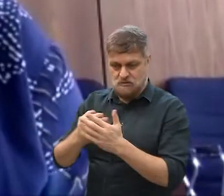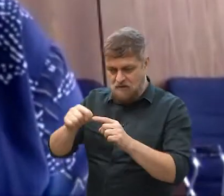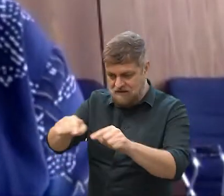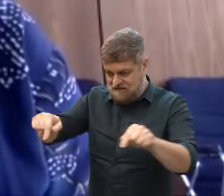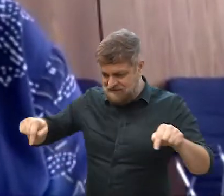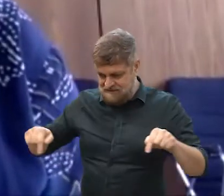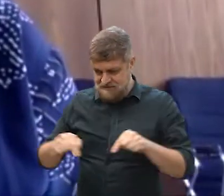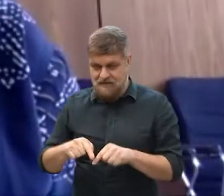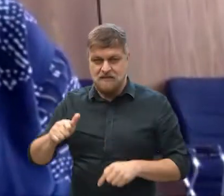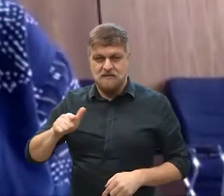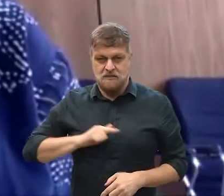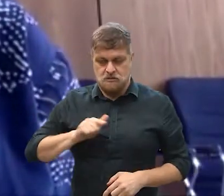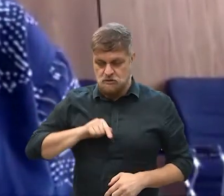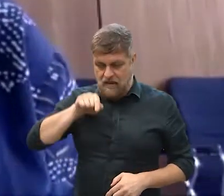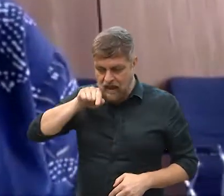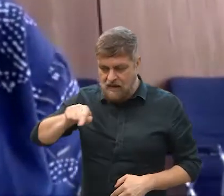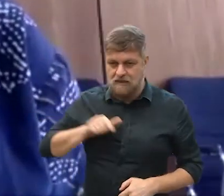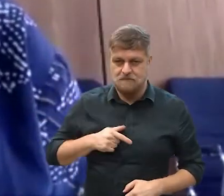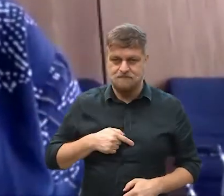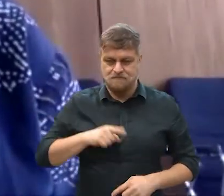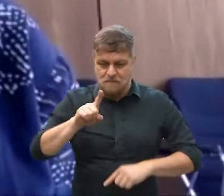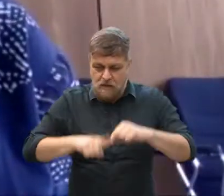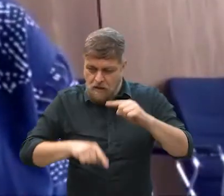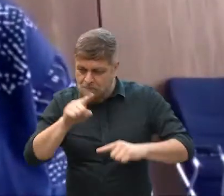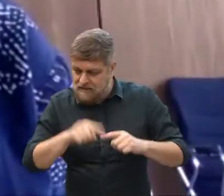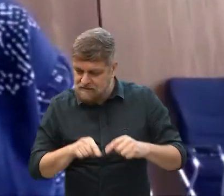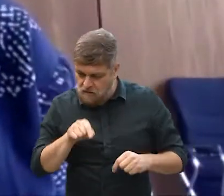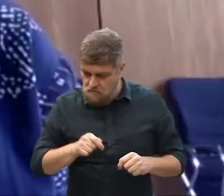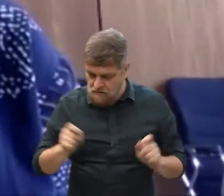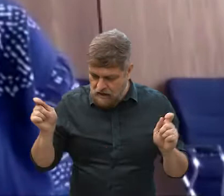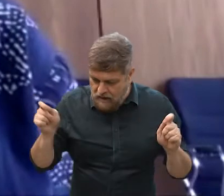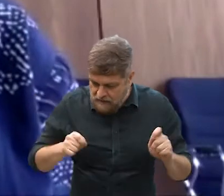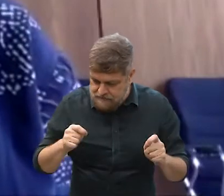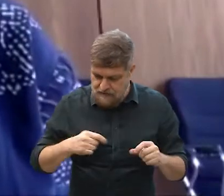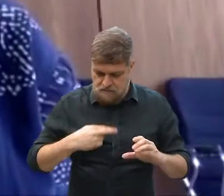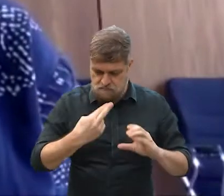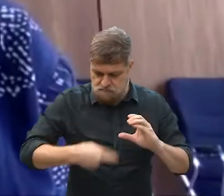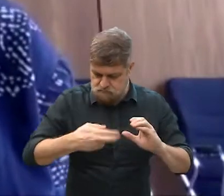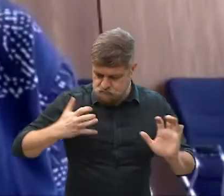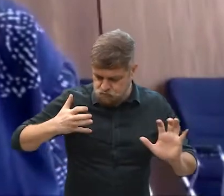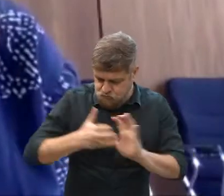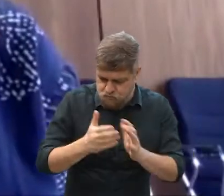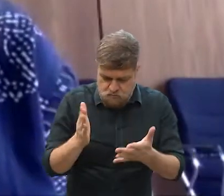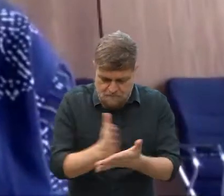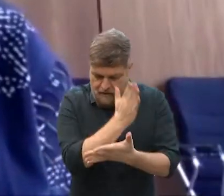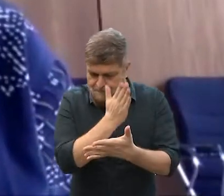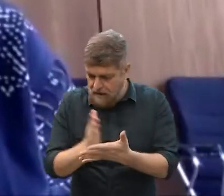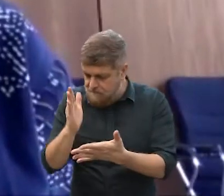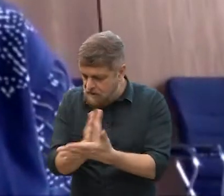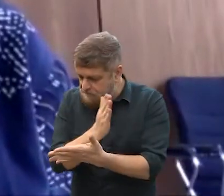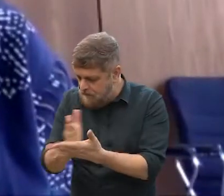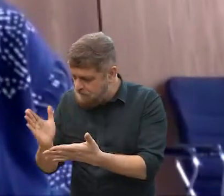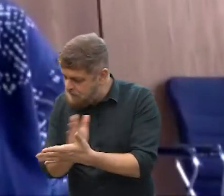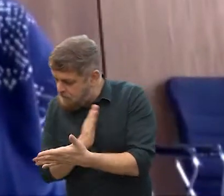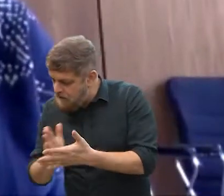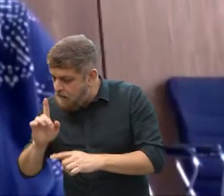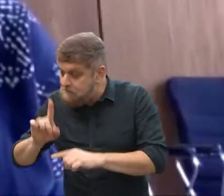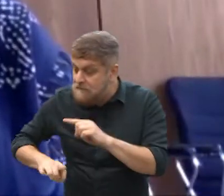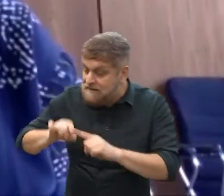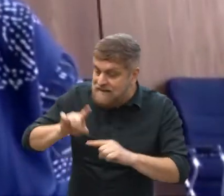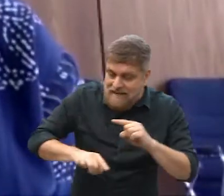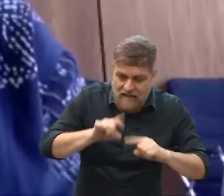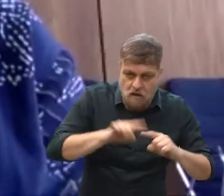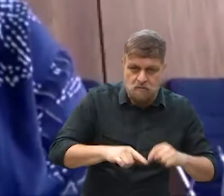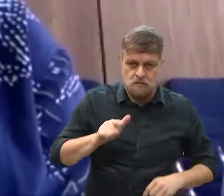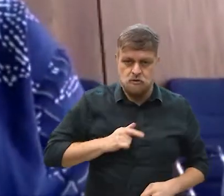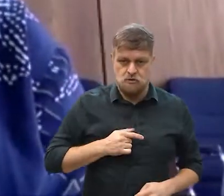Então, começamos a levar para a sala de aula aquilo que seria utilizado depois de uma lavagem e uma separação desses materiais. E aí